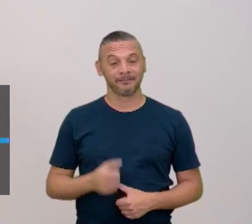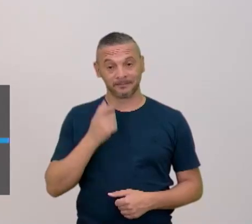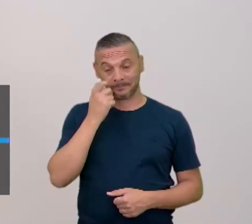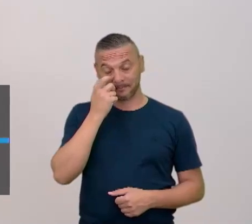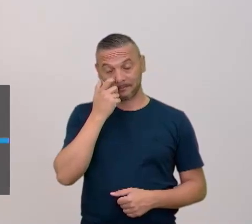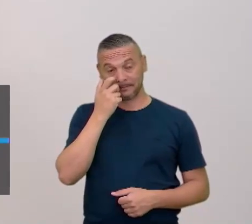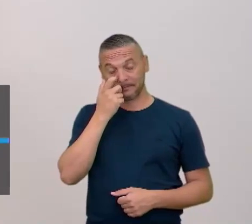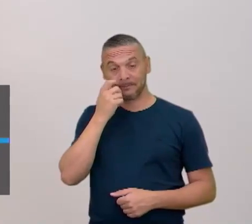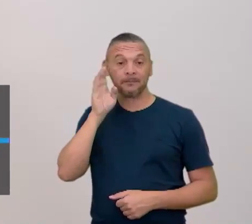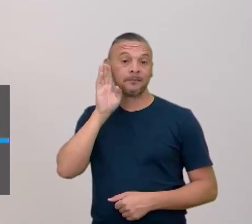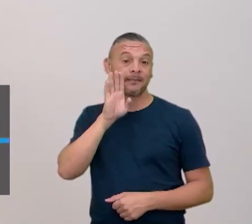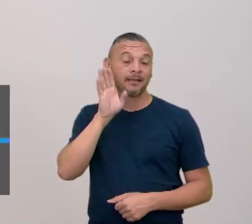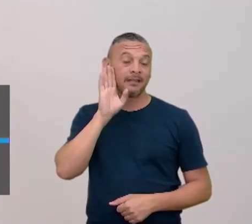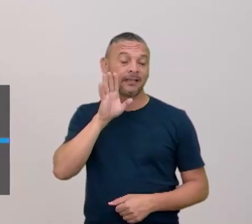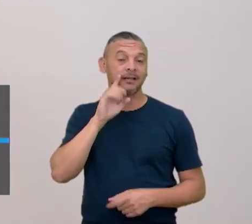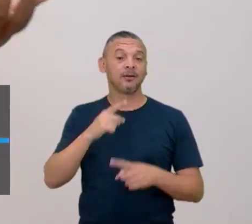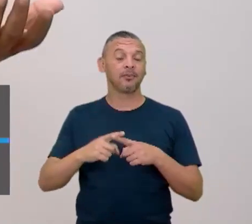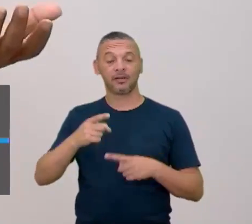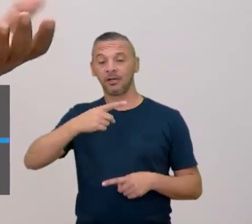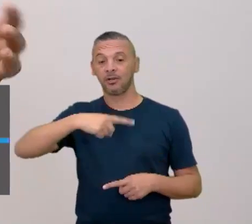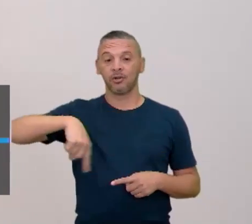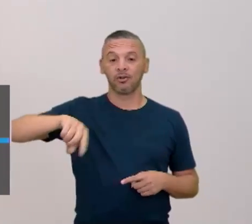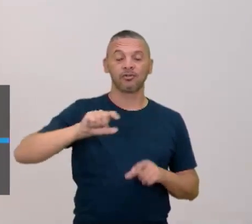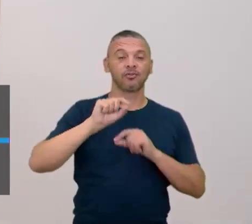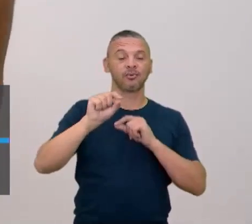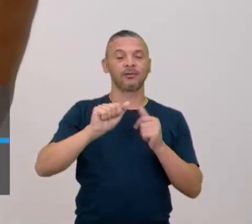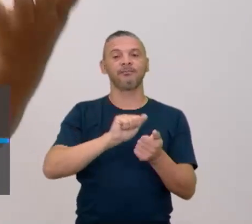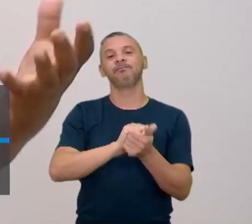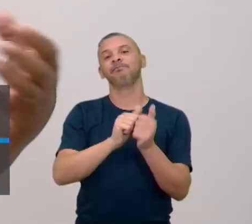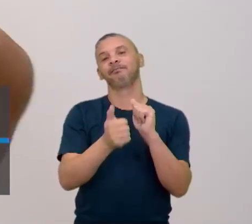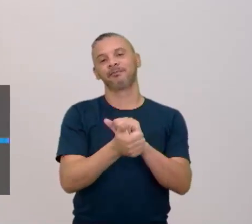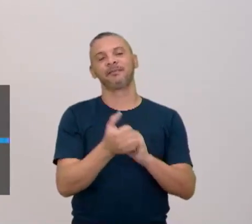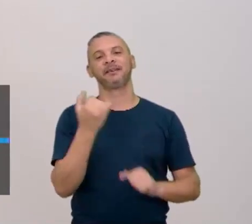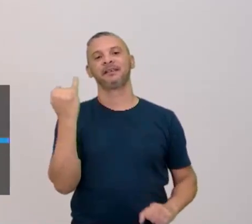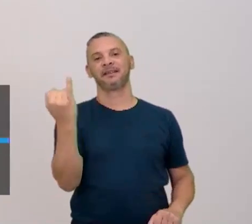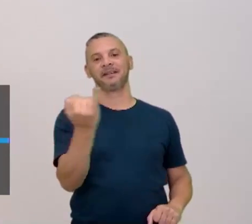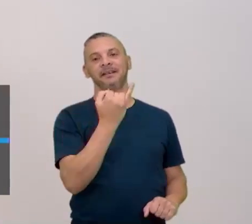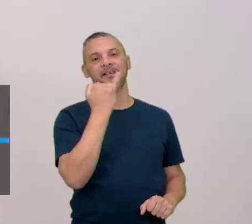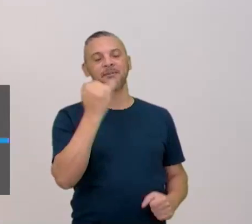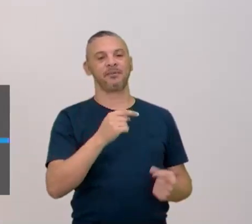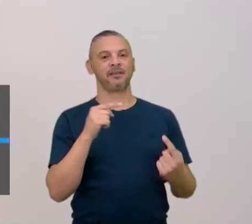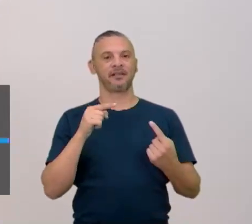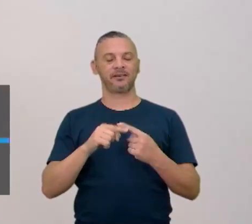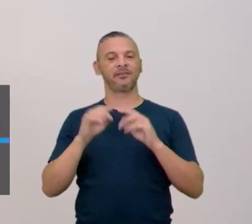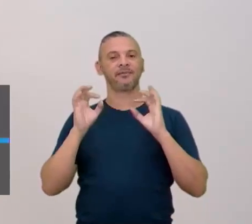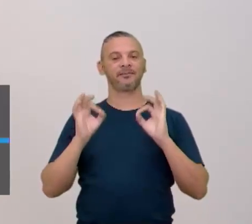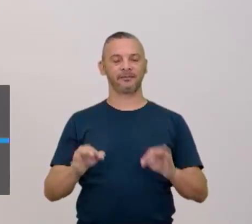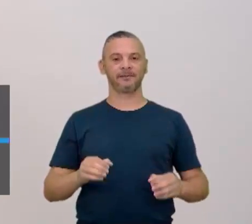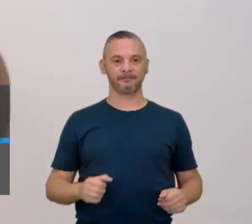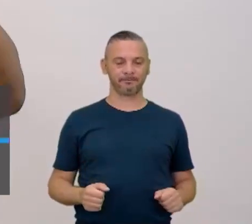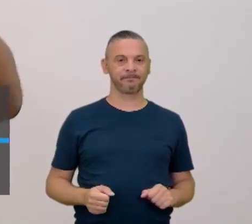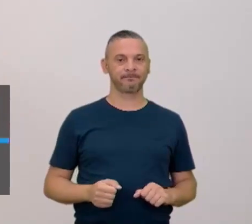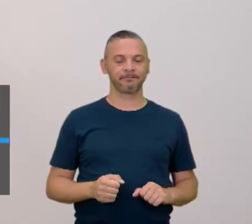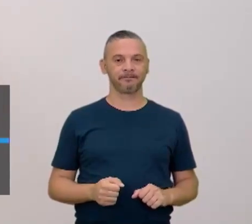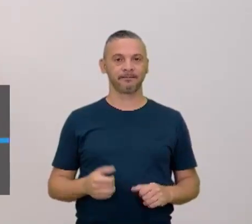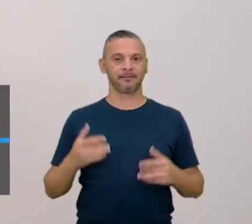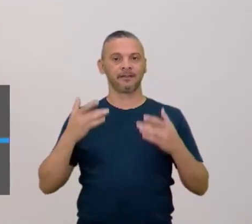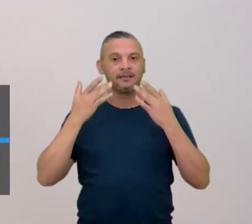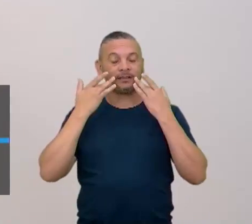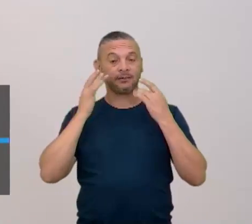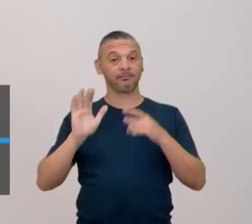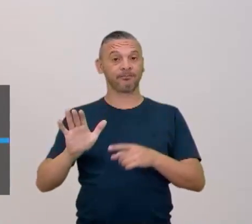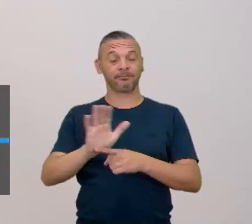Assim, interessante, até porque nós temos a questão do improviso e saber também lidar com as situações. E como o professor mencionou, o teatro ajuda em